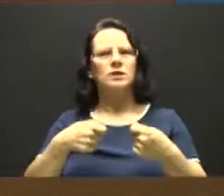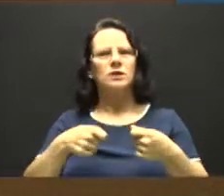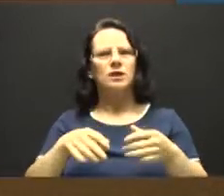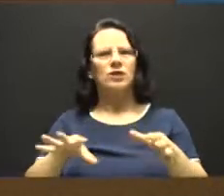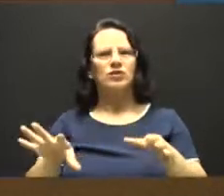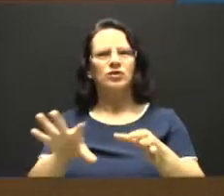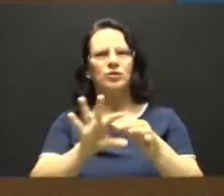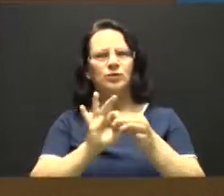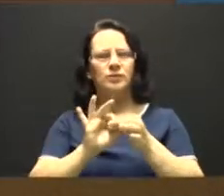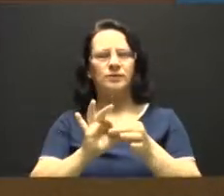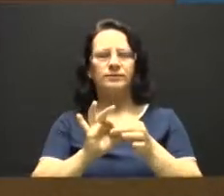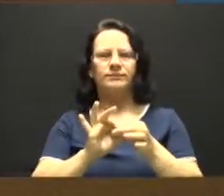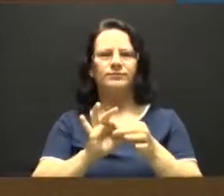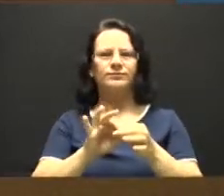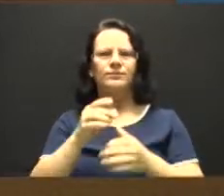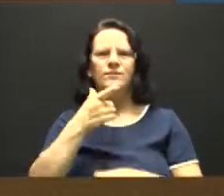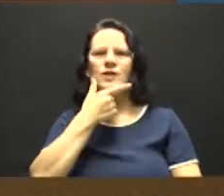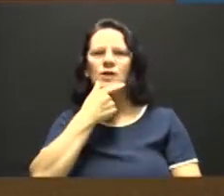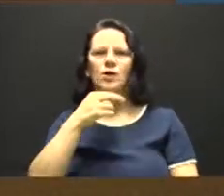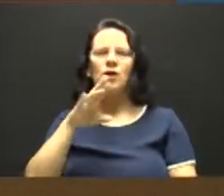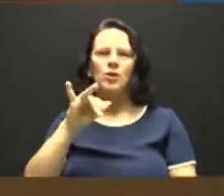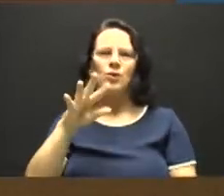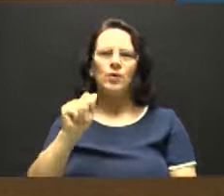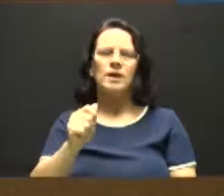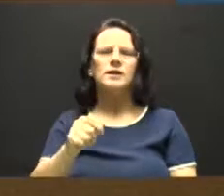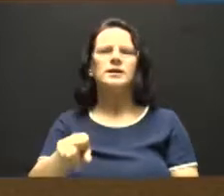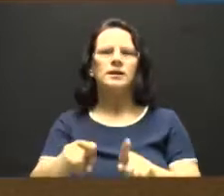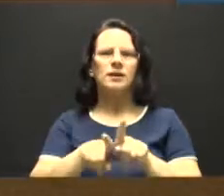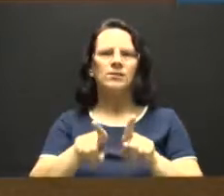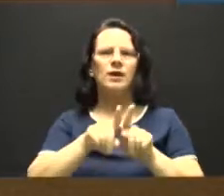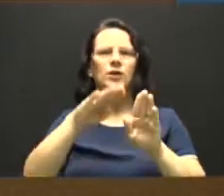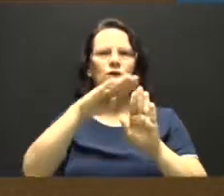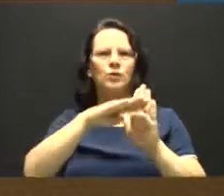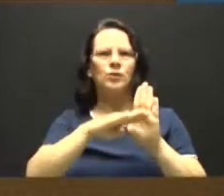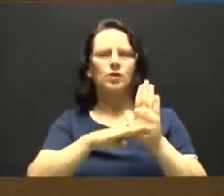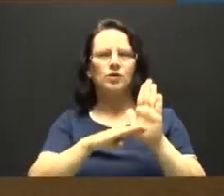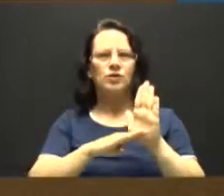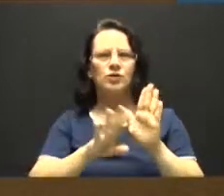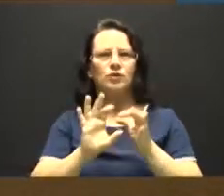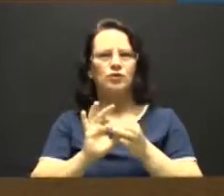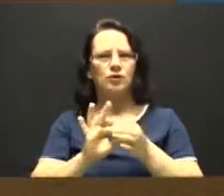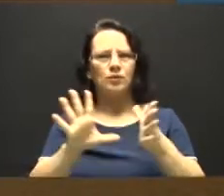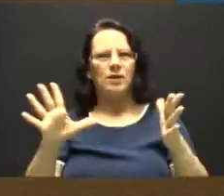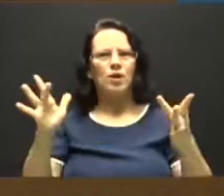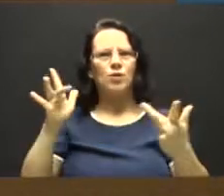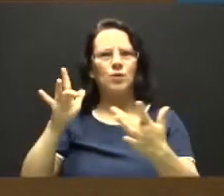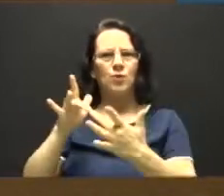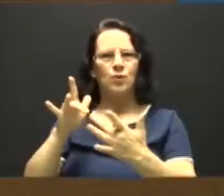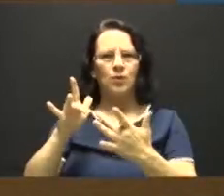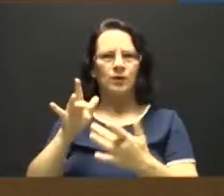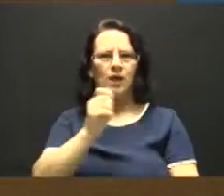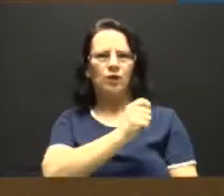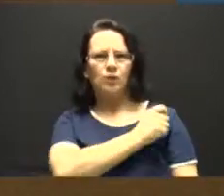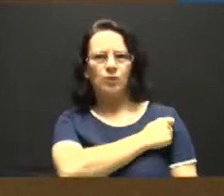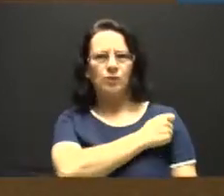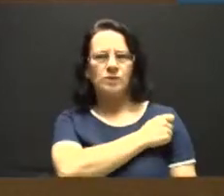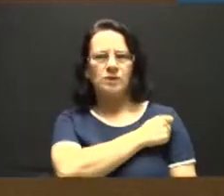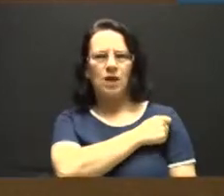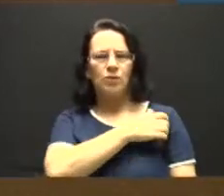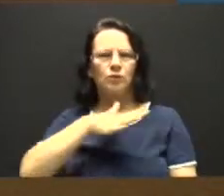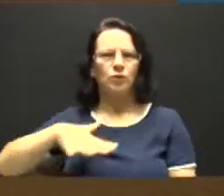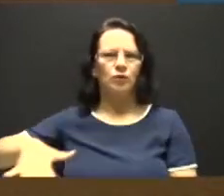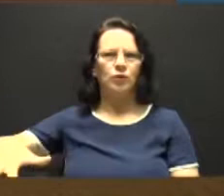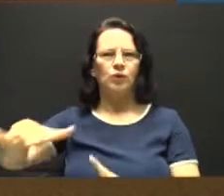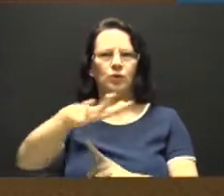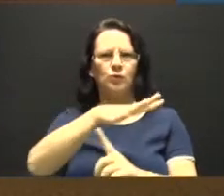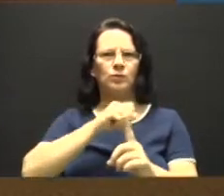luiz também desenvolve o projeto liberdade que favorece o contato dos alunos com as mais diversas áreas da sociedade